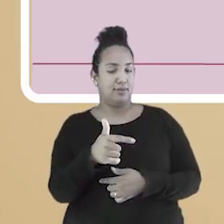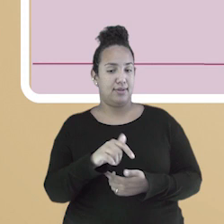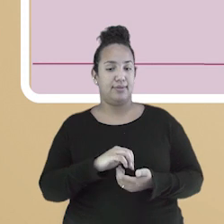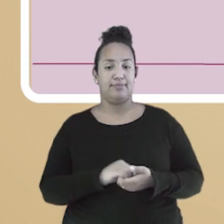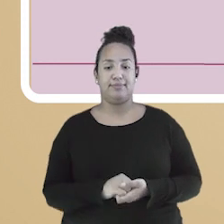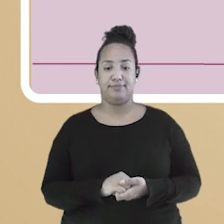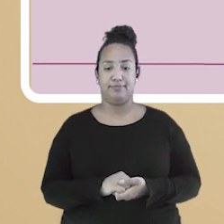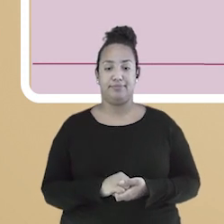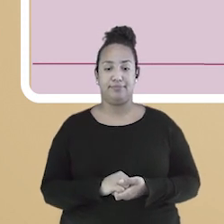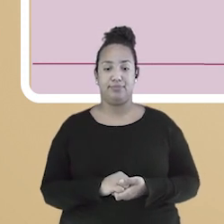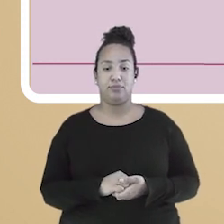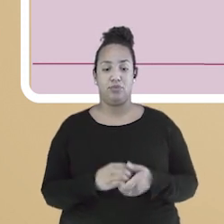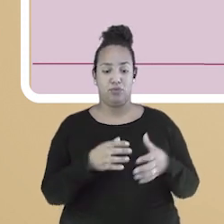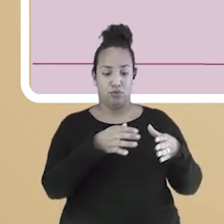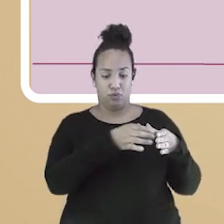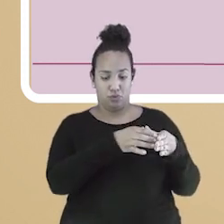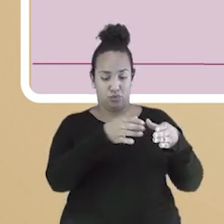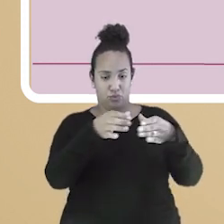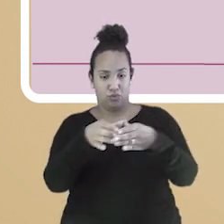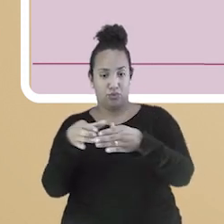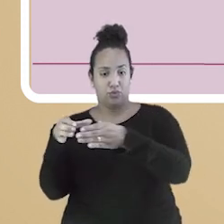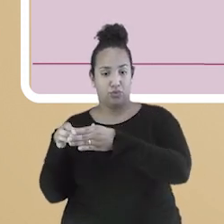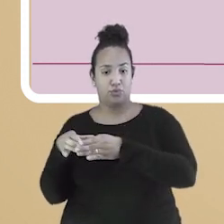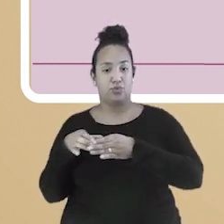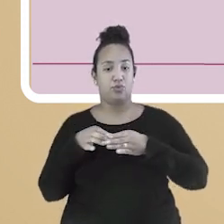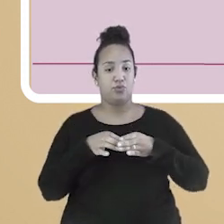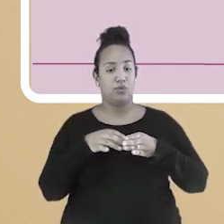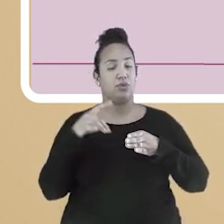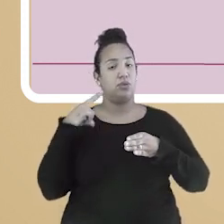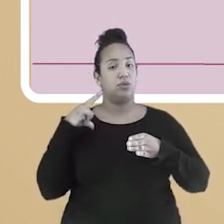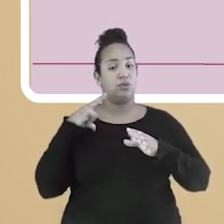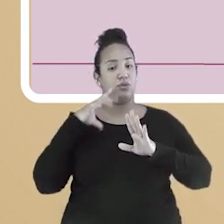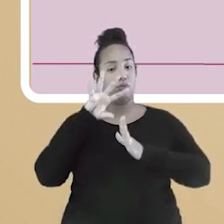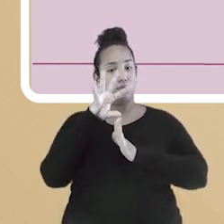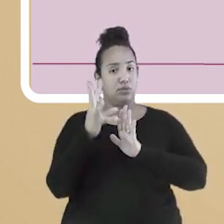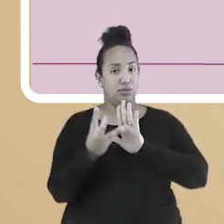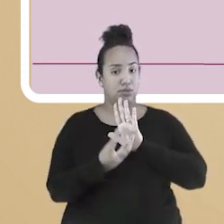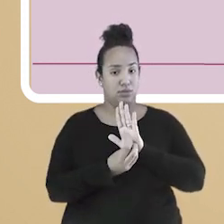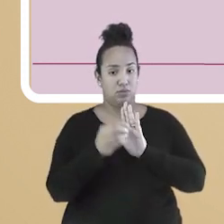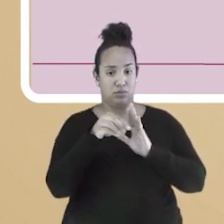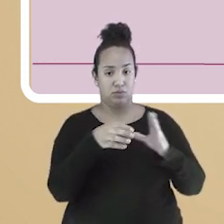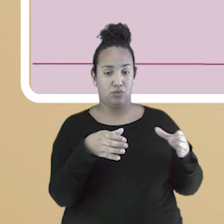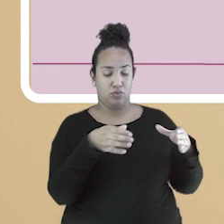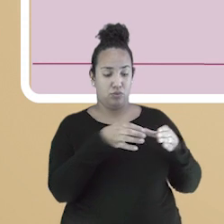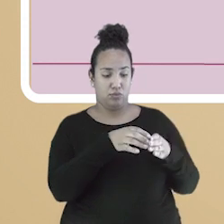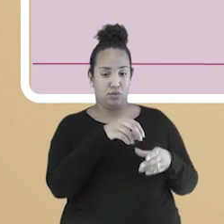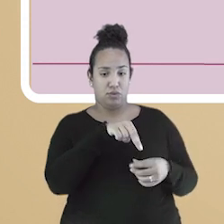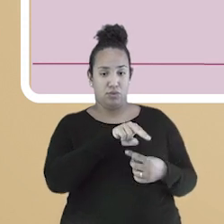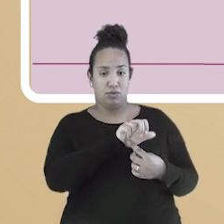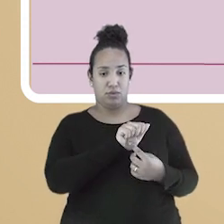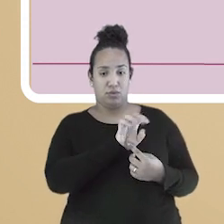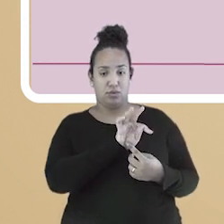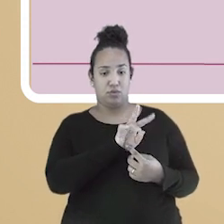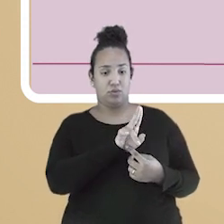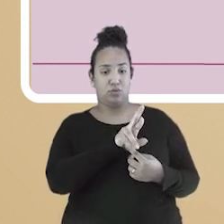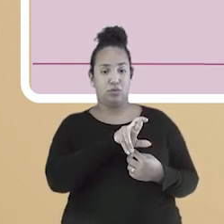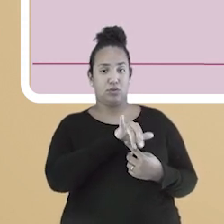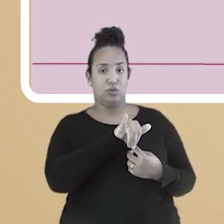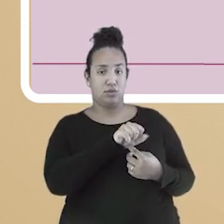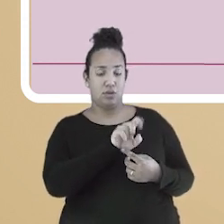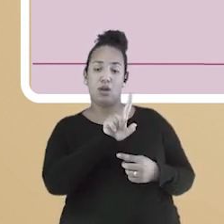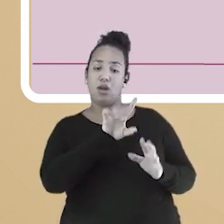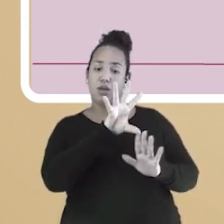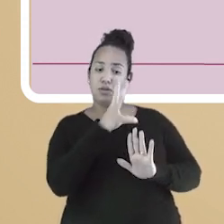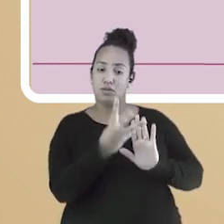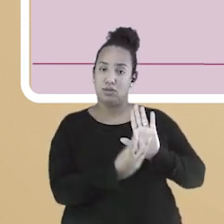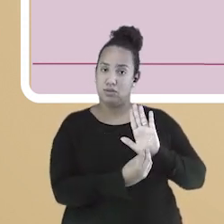dos conjuntos dos números naturais é feita pelo símbolo n, como podemos observar.